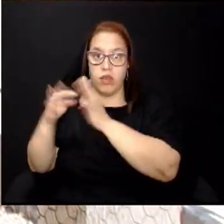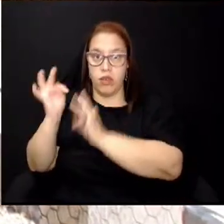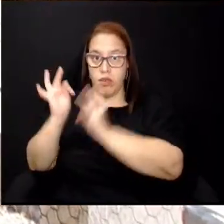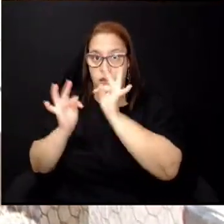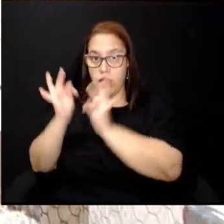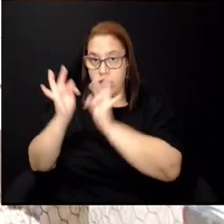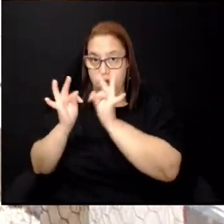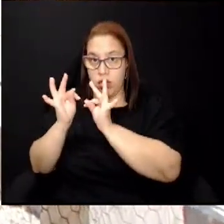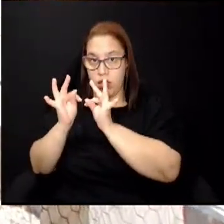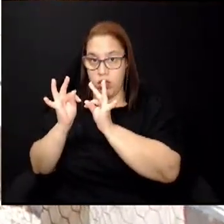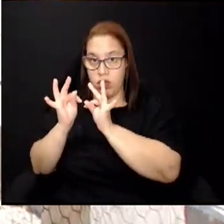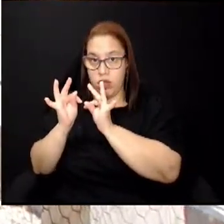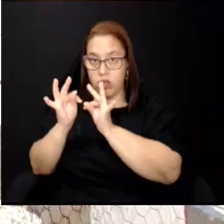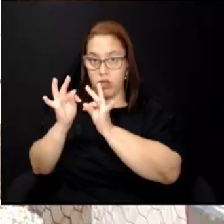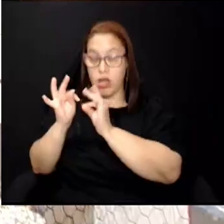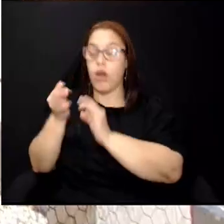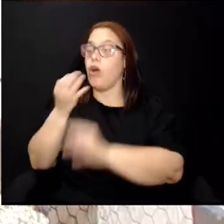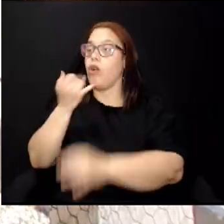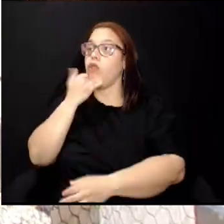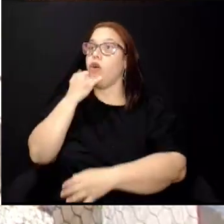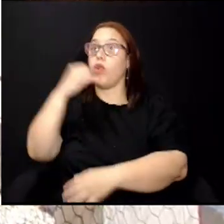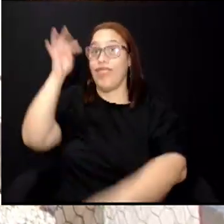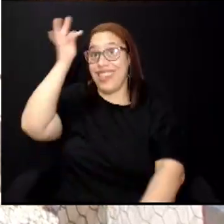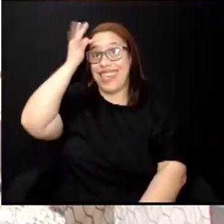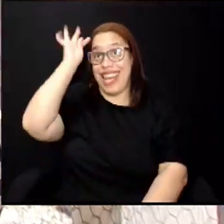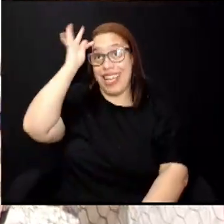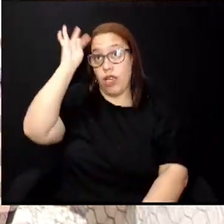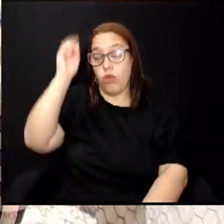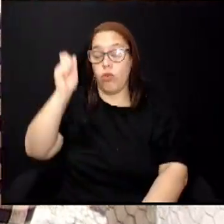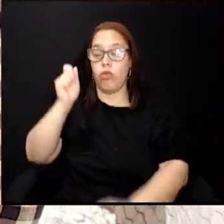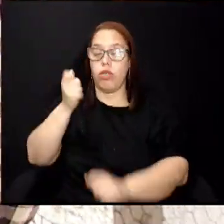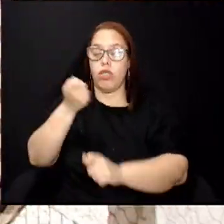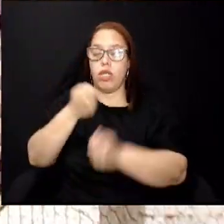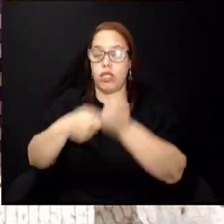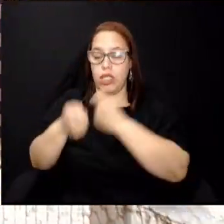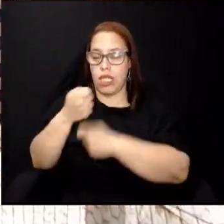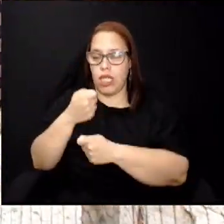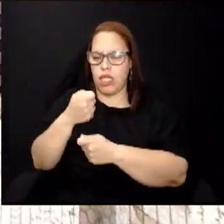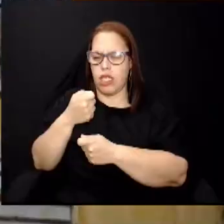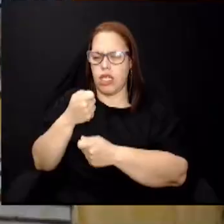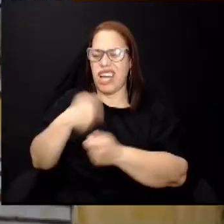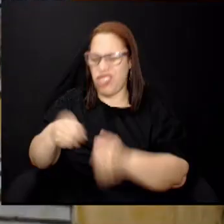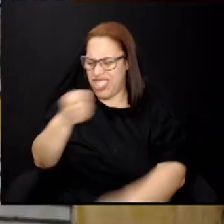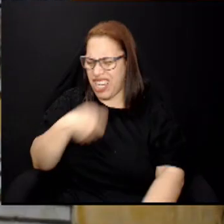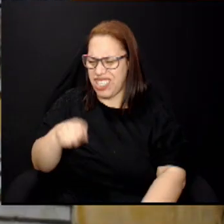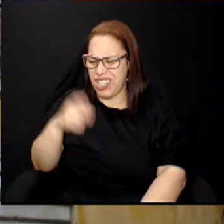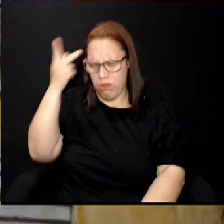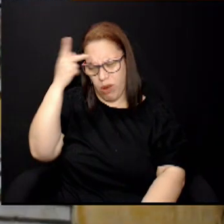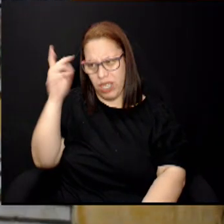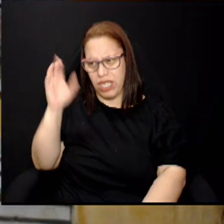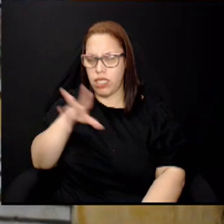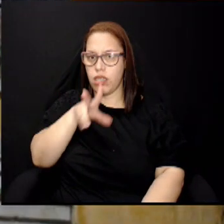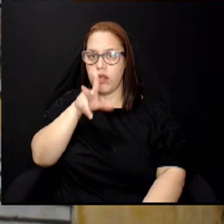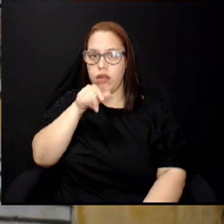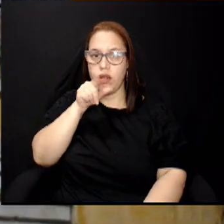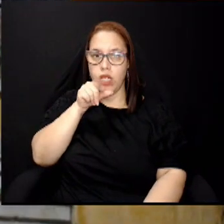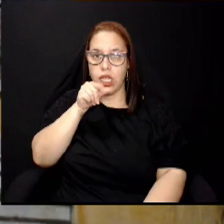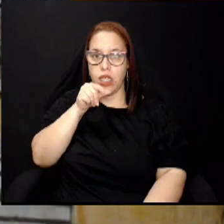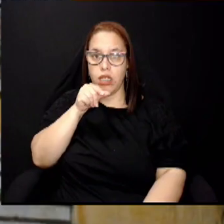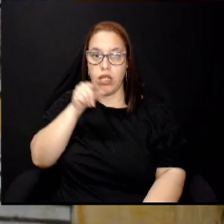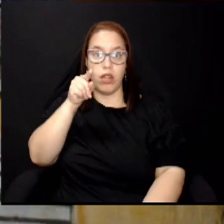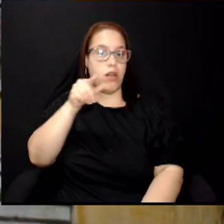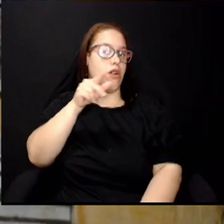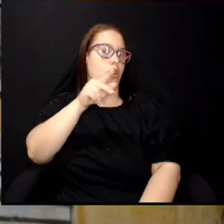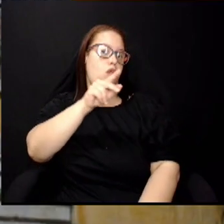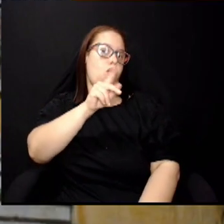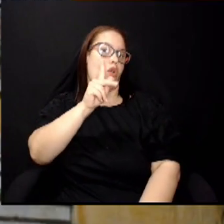Associação Paulista de Aves de Raça Pura, que ficava no Parque da Água Branca. O Parque da Água Branca foi a segunda